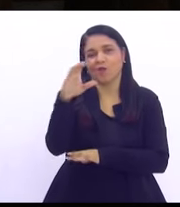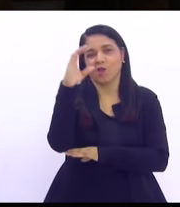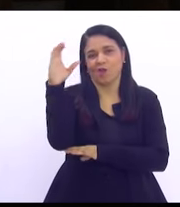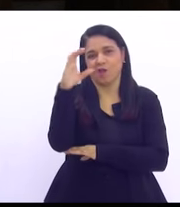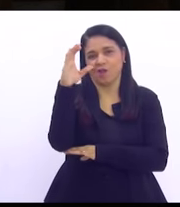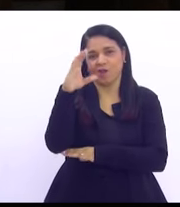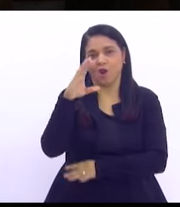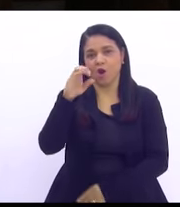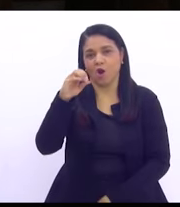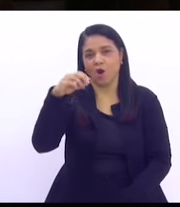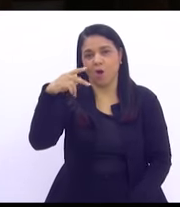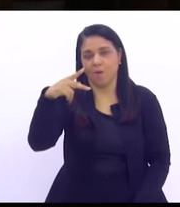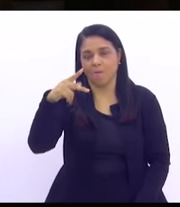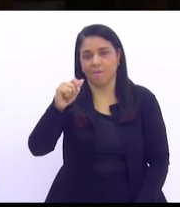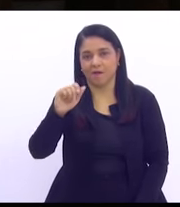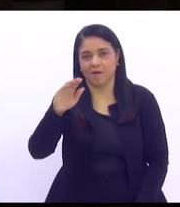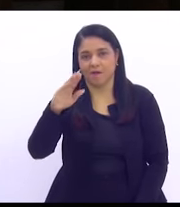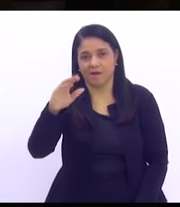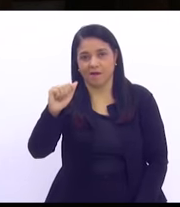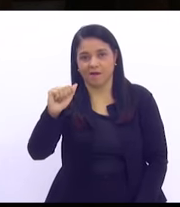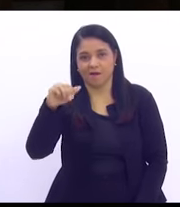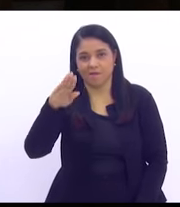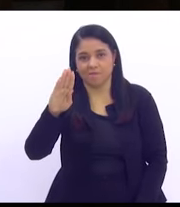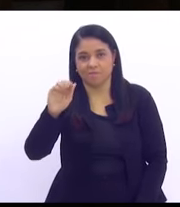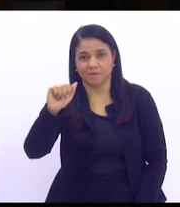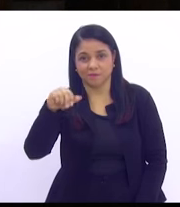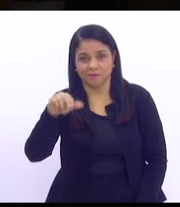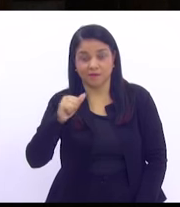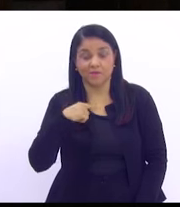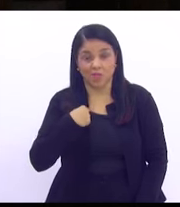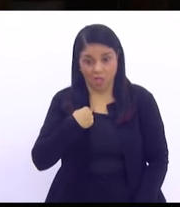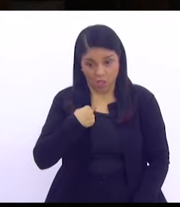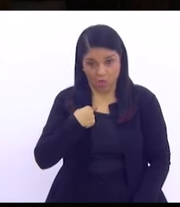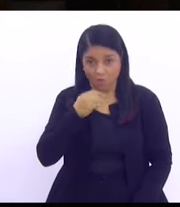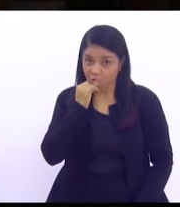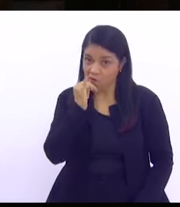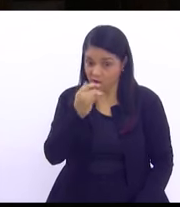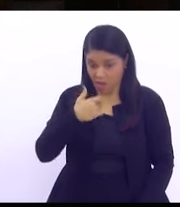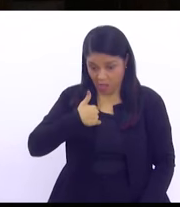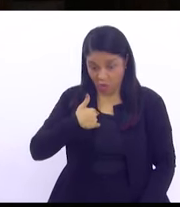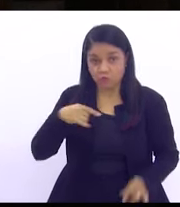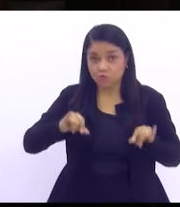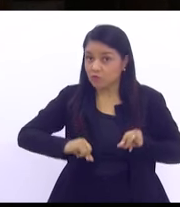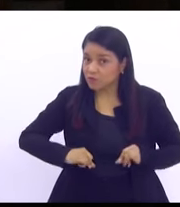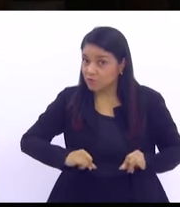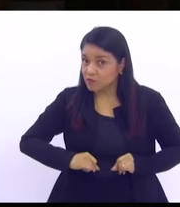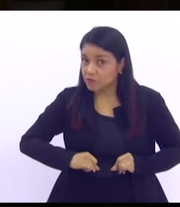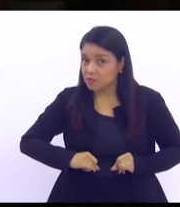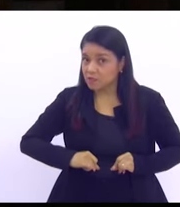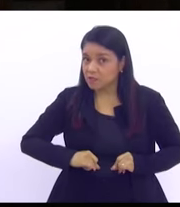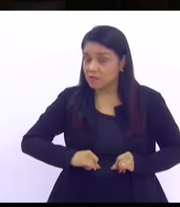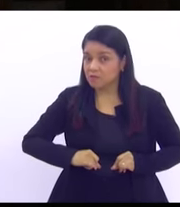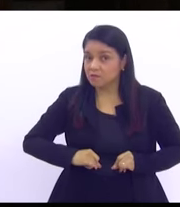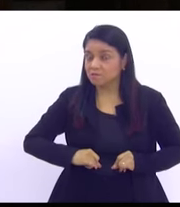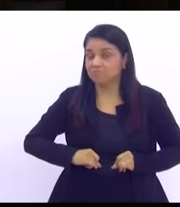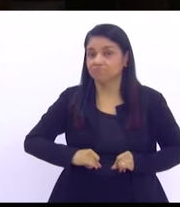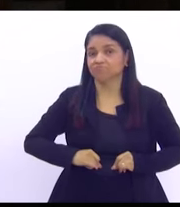Aonde nós vamos parar? Falei que eu sofri um atentado na Vila